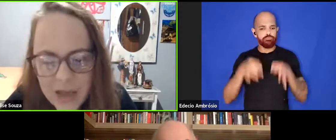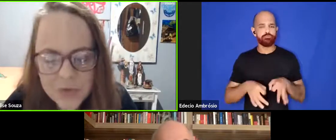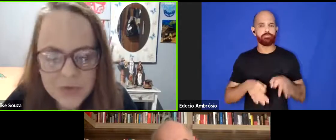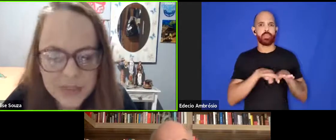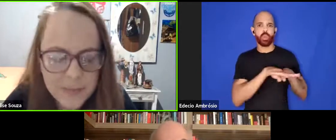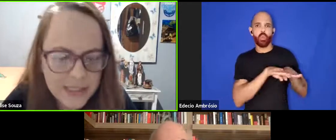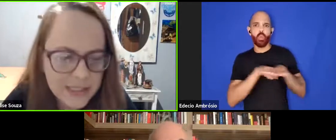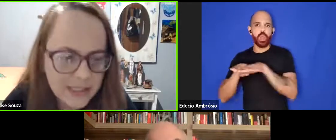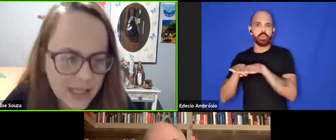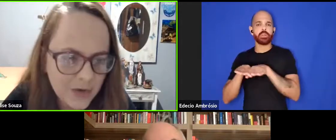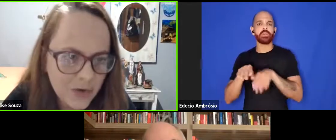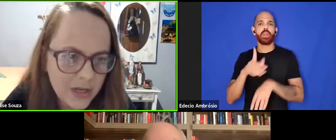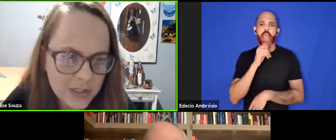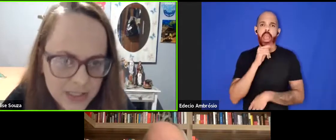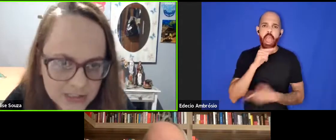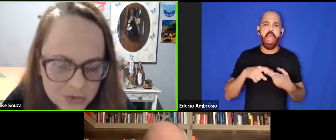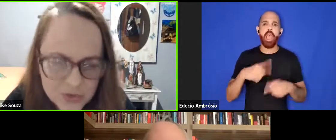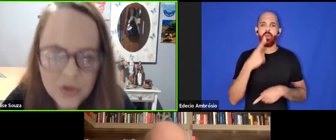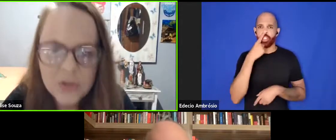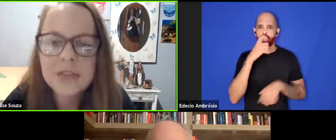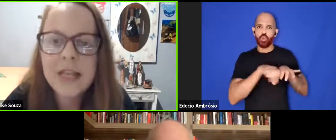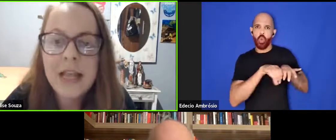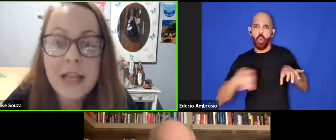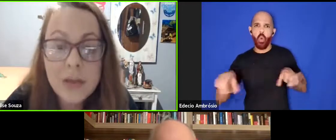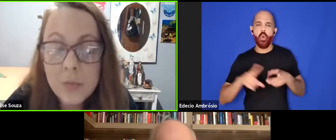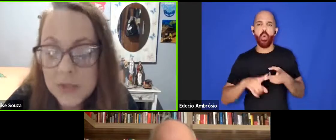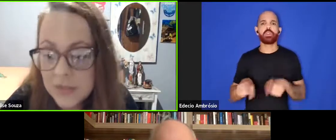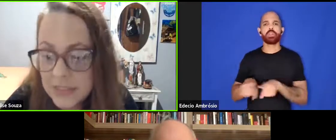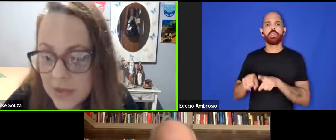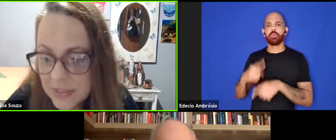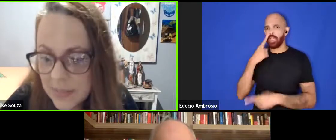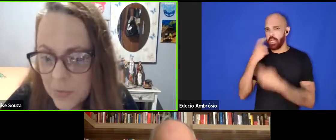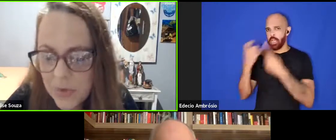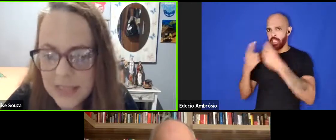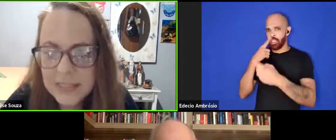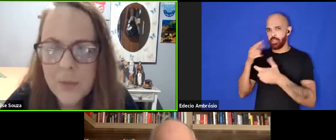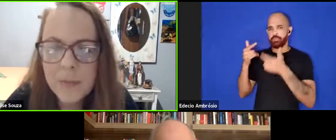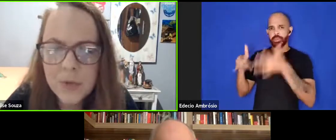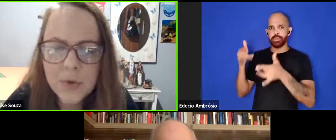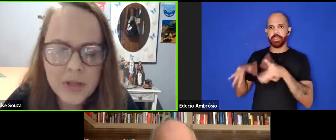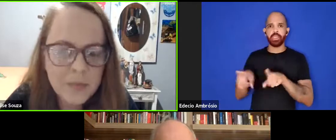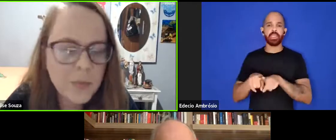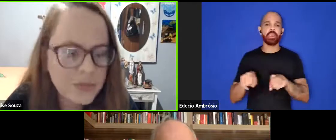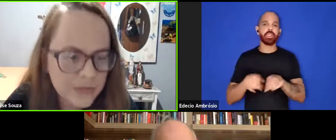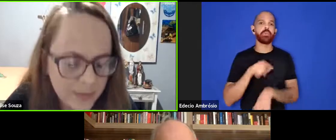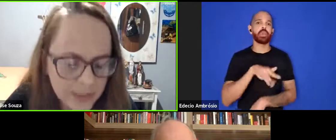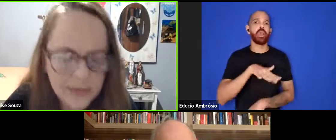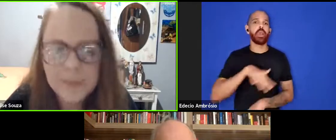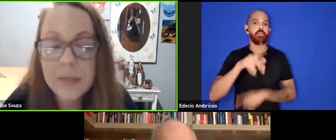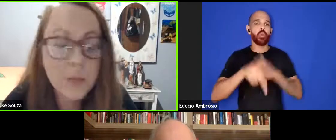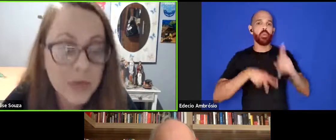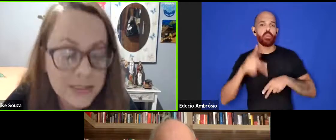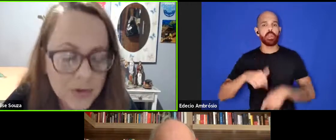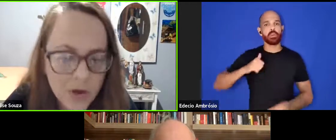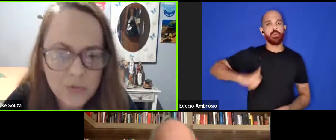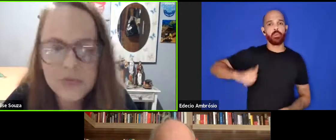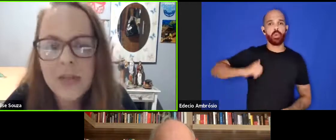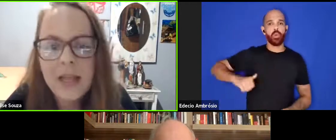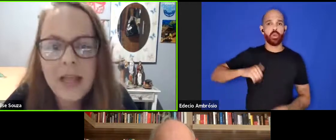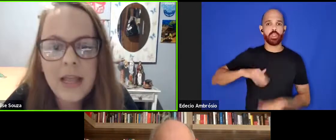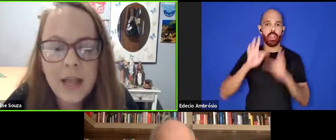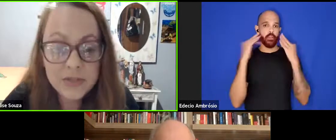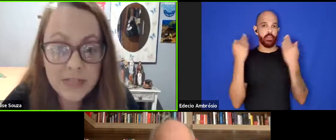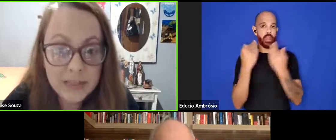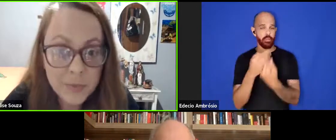relacionadas à água, esgotamento sanitário e coleta de resíduos sólidos e coberturas altas da população pelo programa Bolsa Família, da